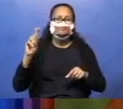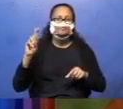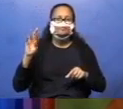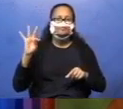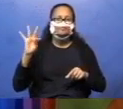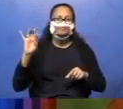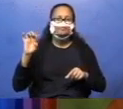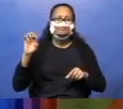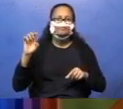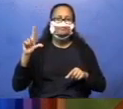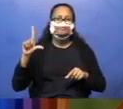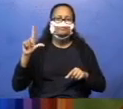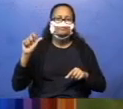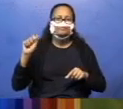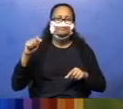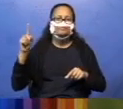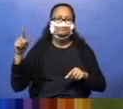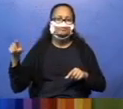Hortelã e